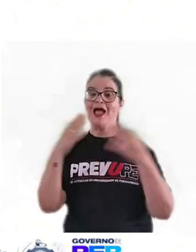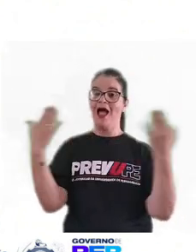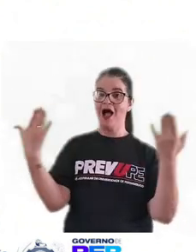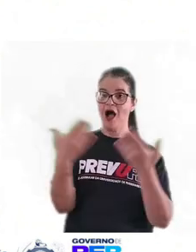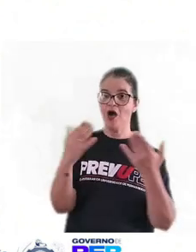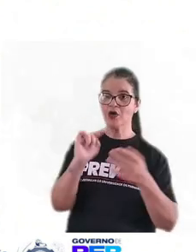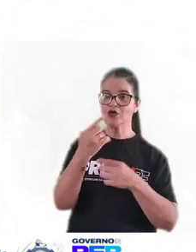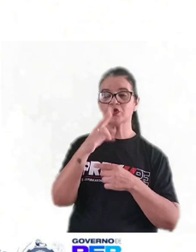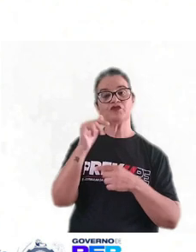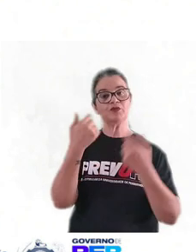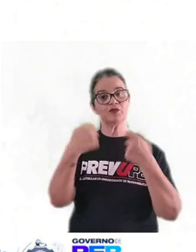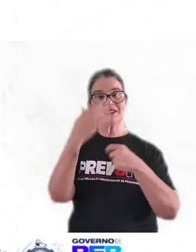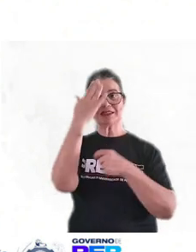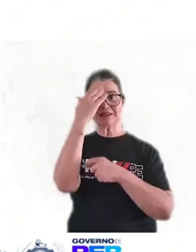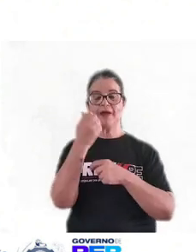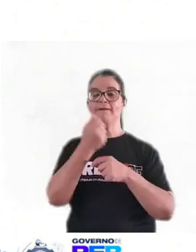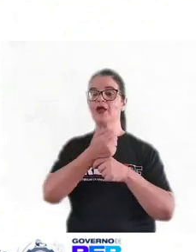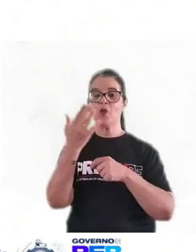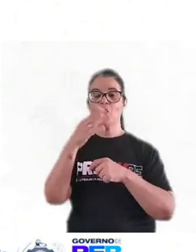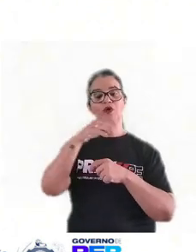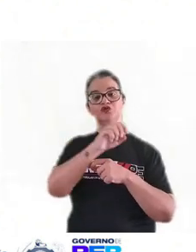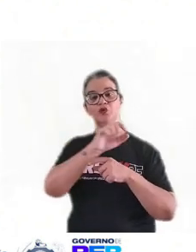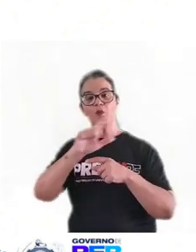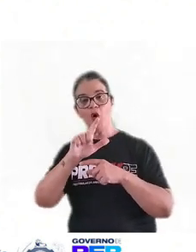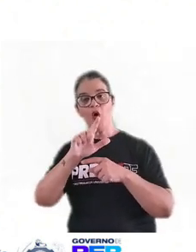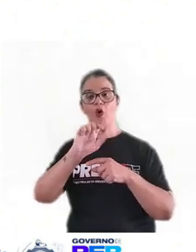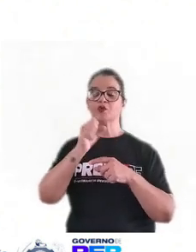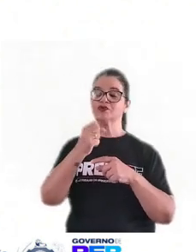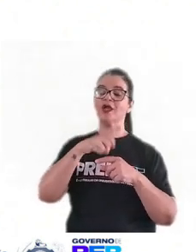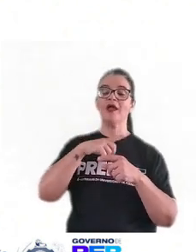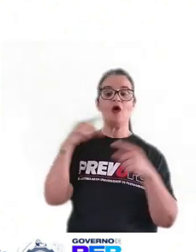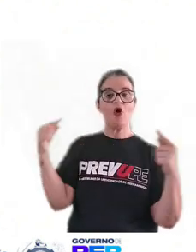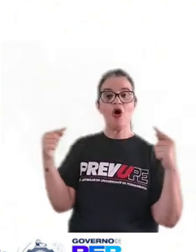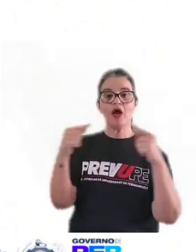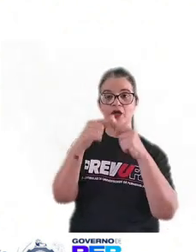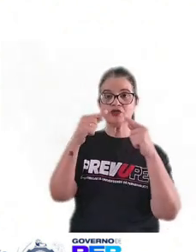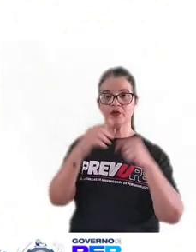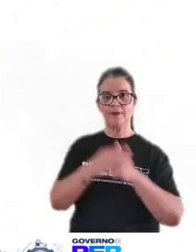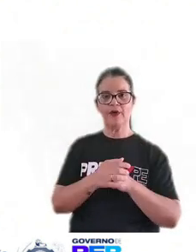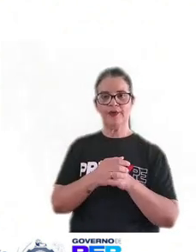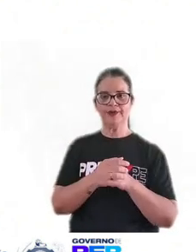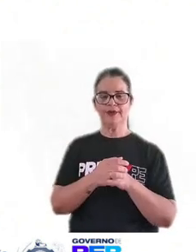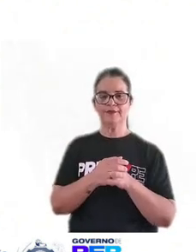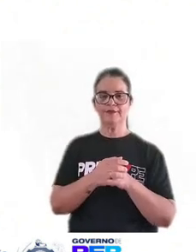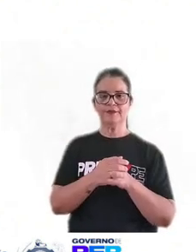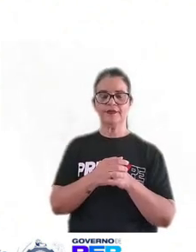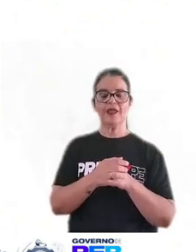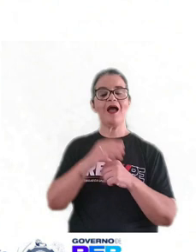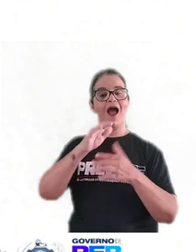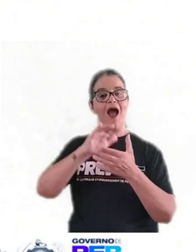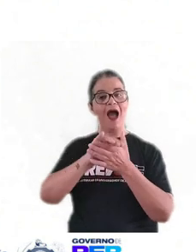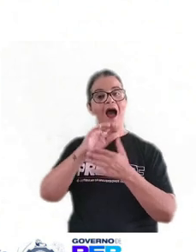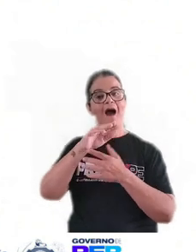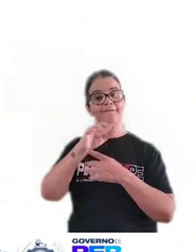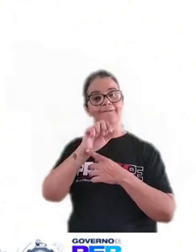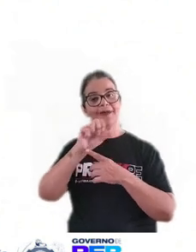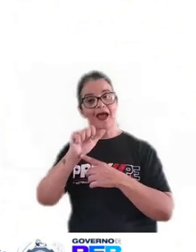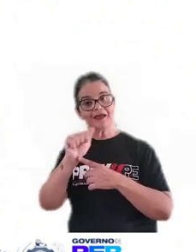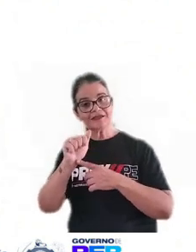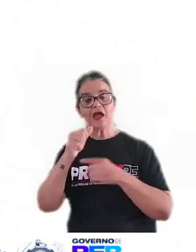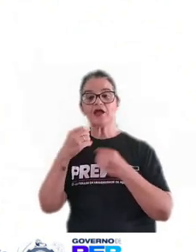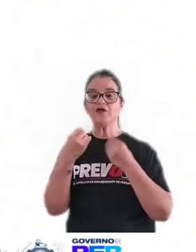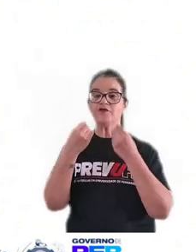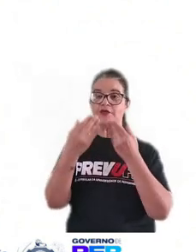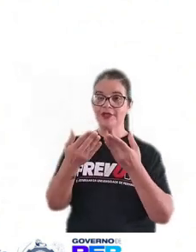produtos. Agora, nós vamos precisar saber quantos mols correspondem àquela